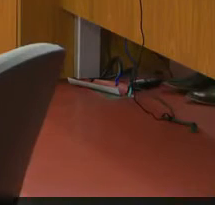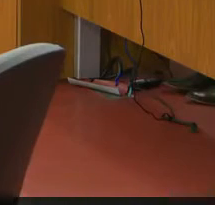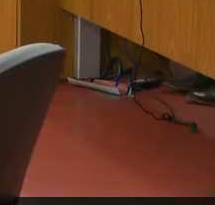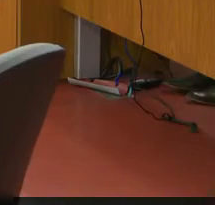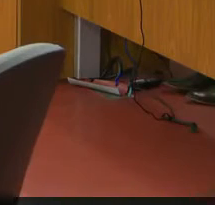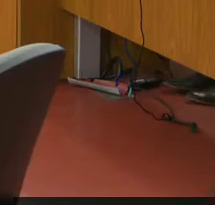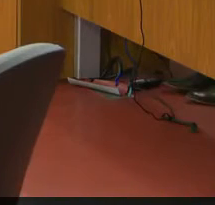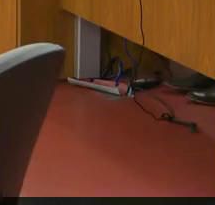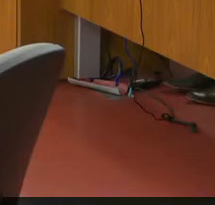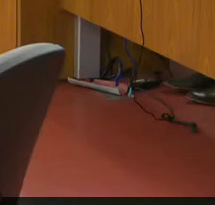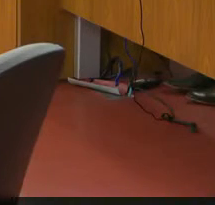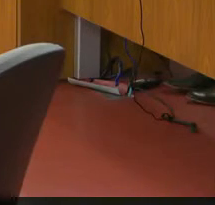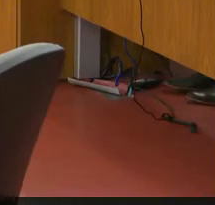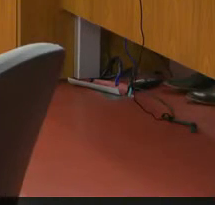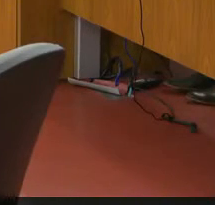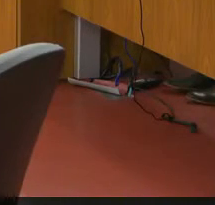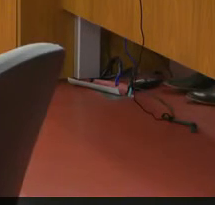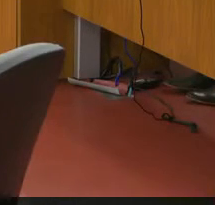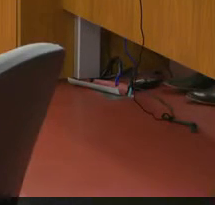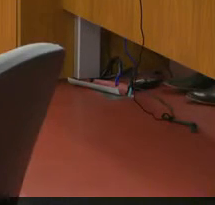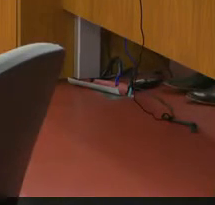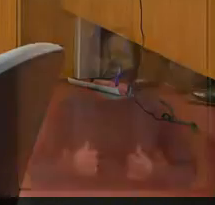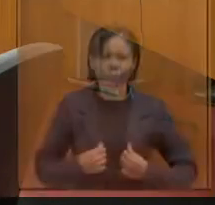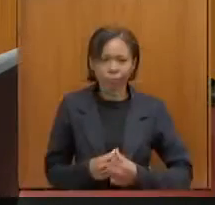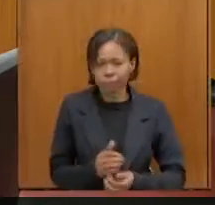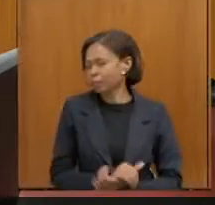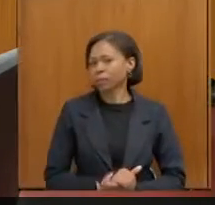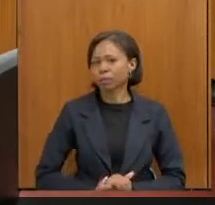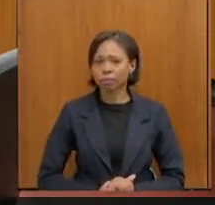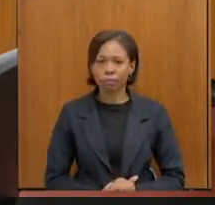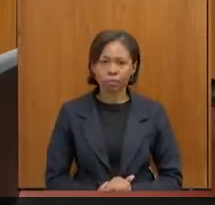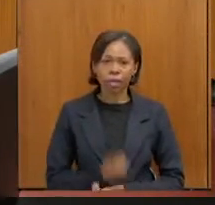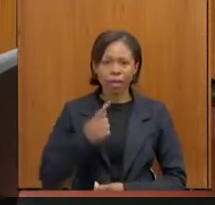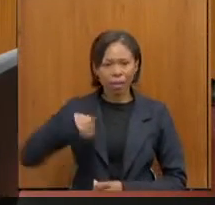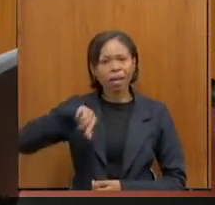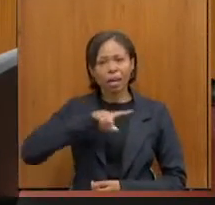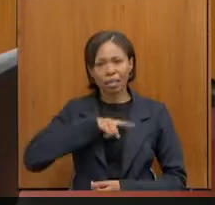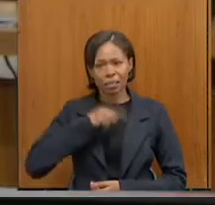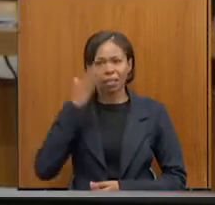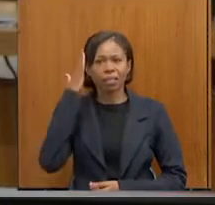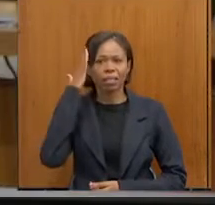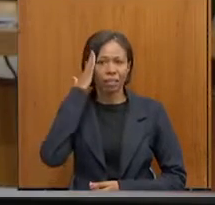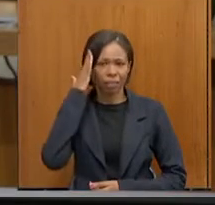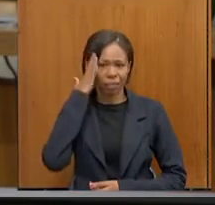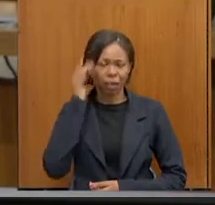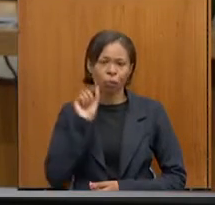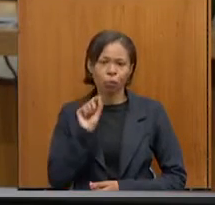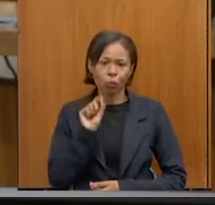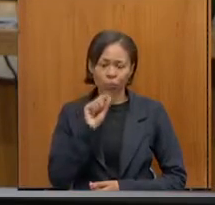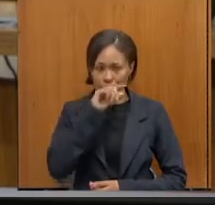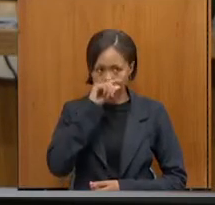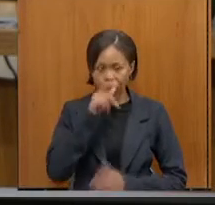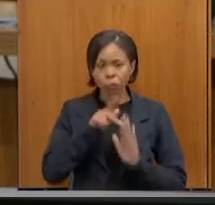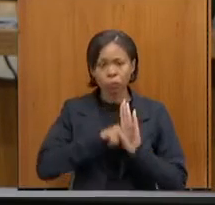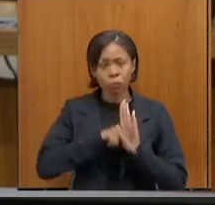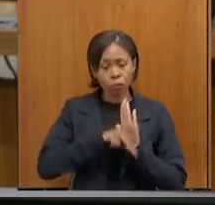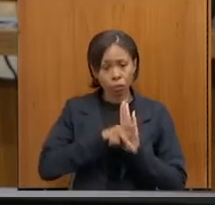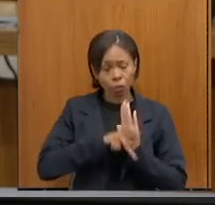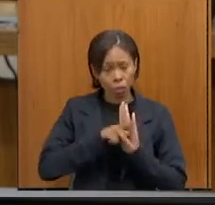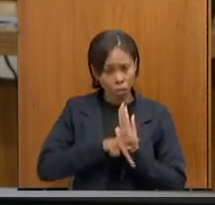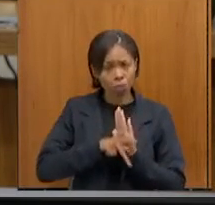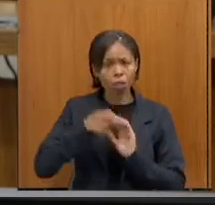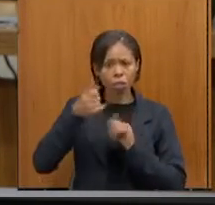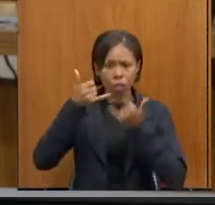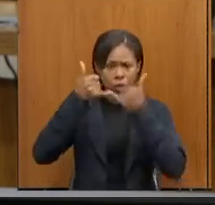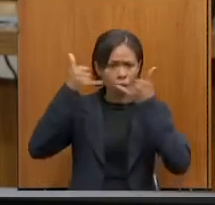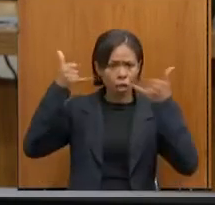me permite descobrir o deputado Tiago mas assim vamos olhar a gente sabe que o programa de eficiência energética tem